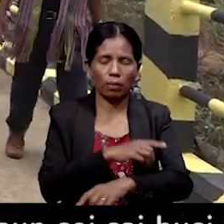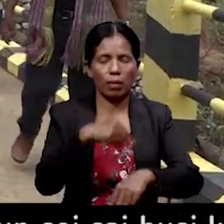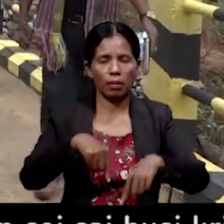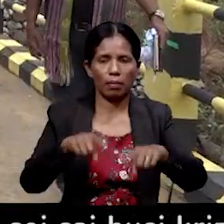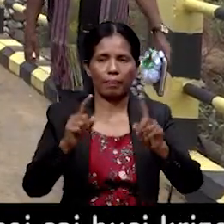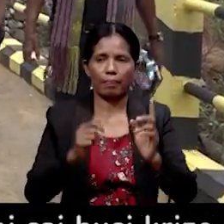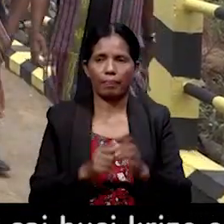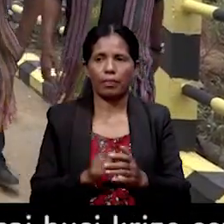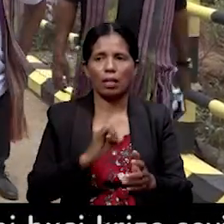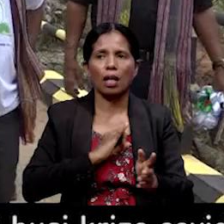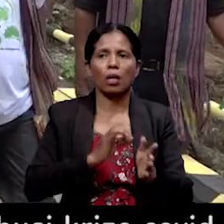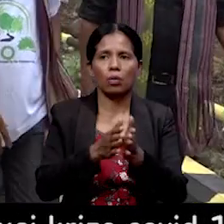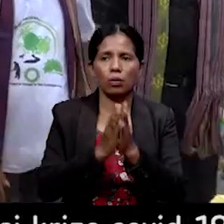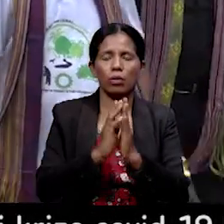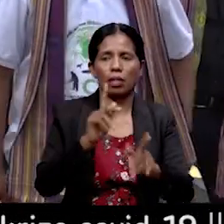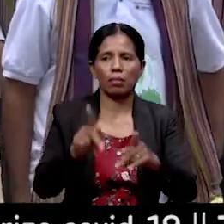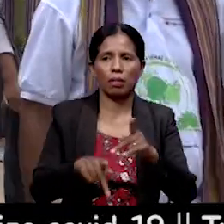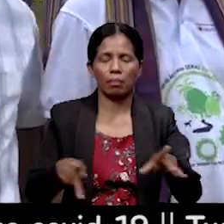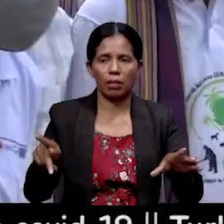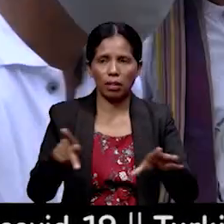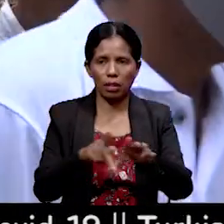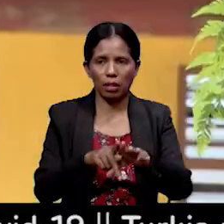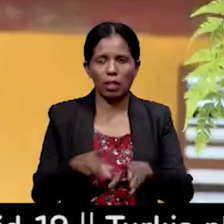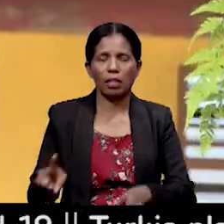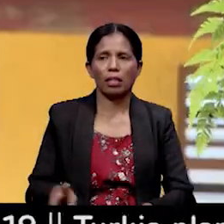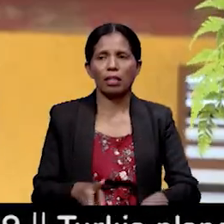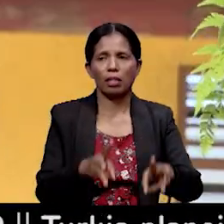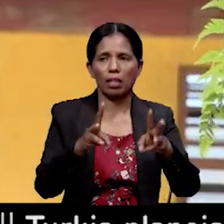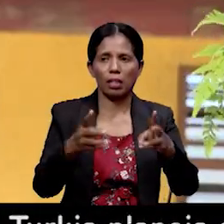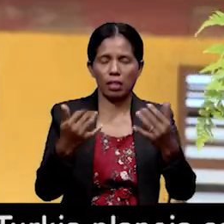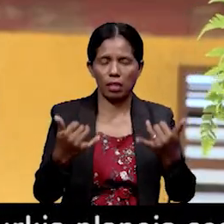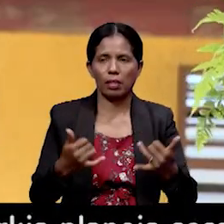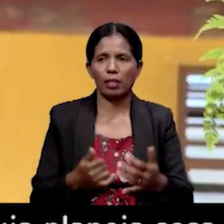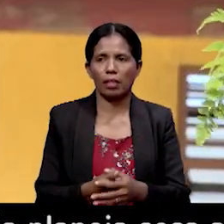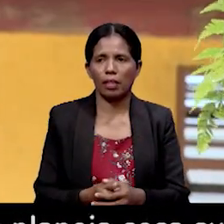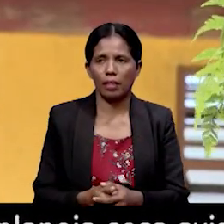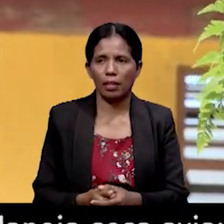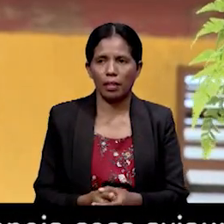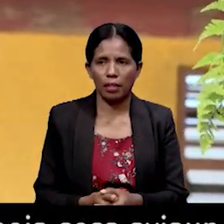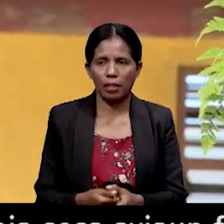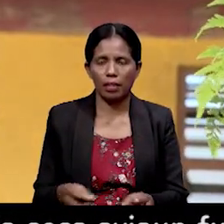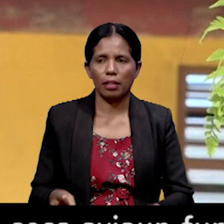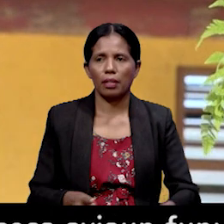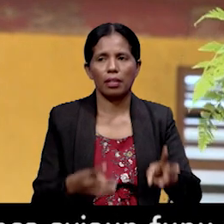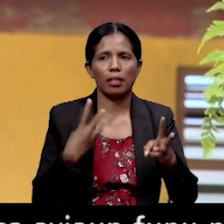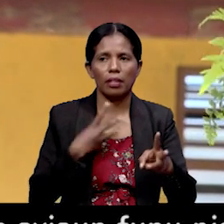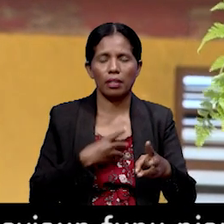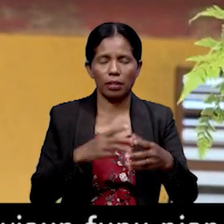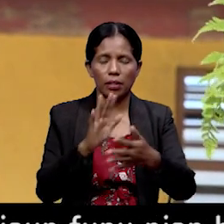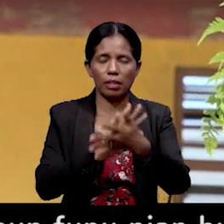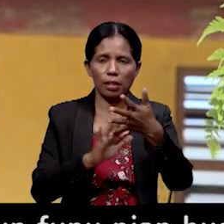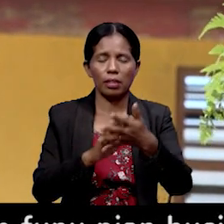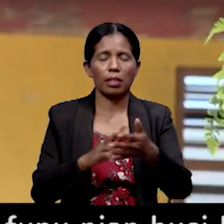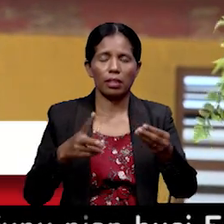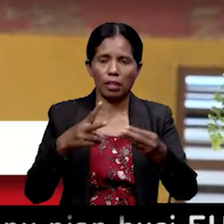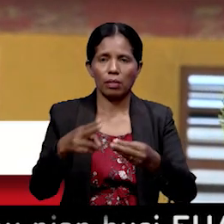A uso ba comunidade sira neve pertence ba estrada irané. Estrada irané, itaúi inaugura teona.